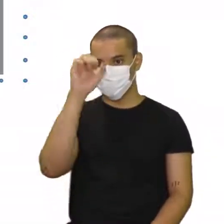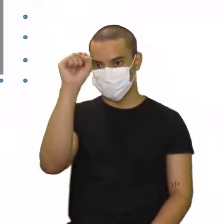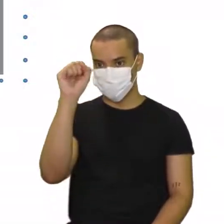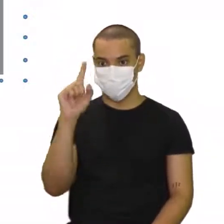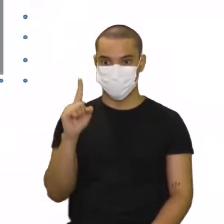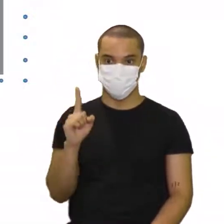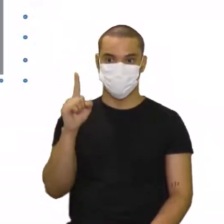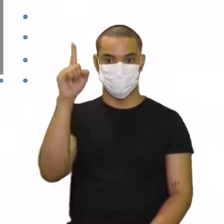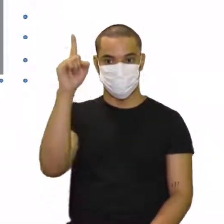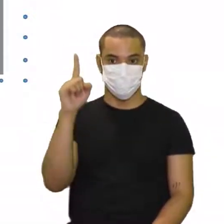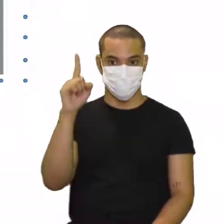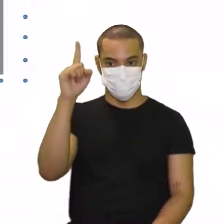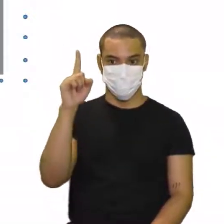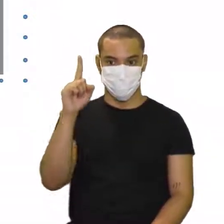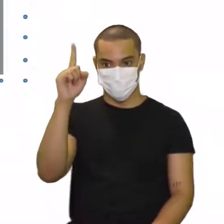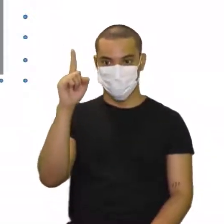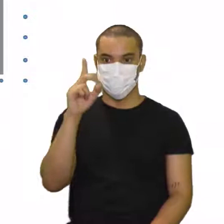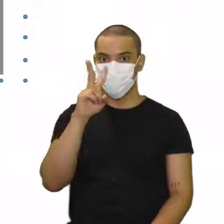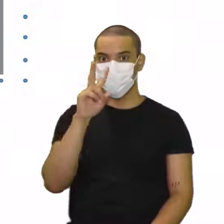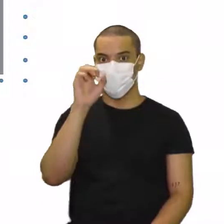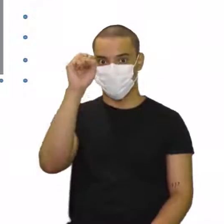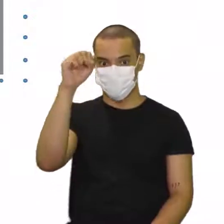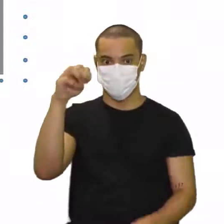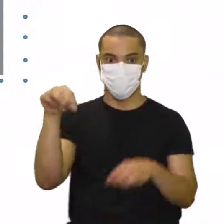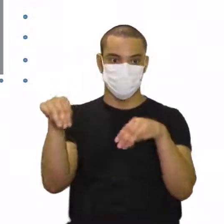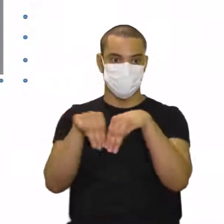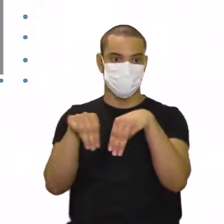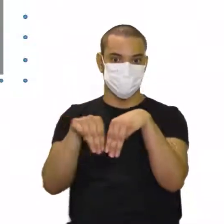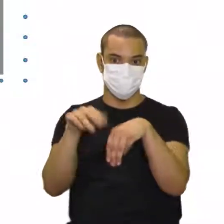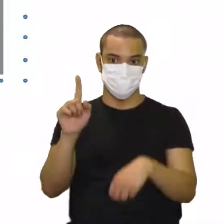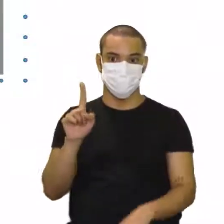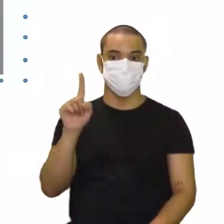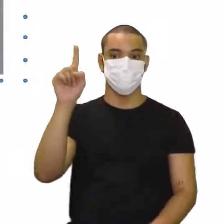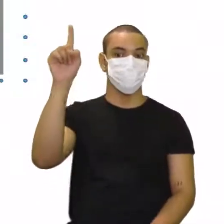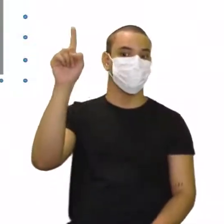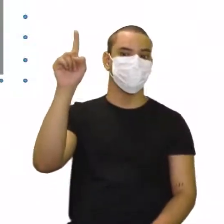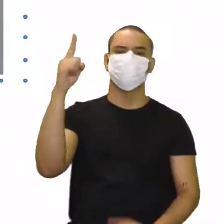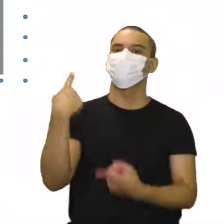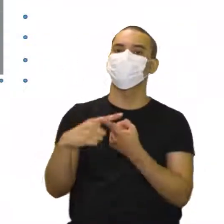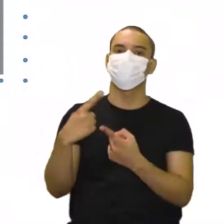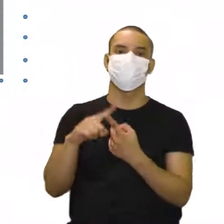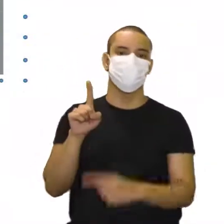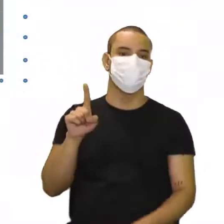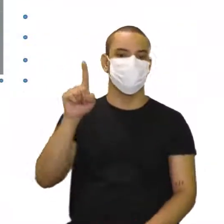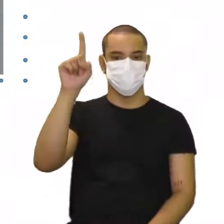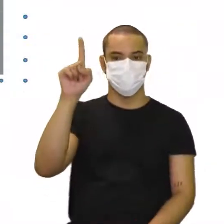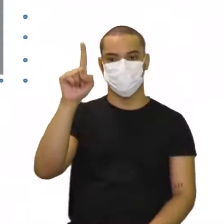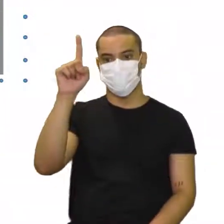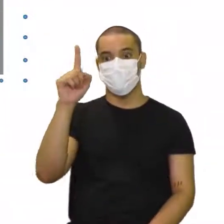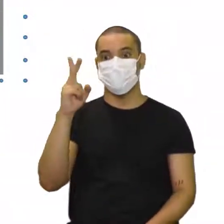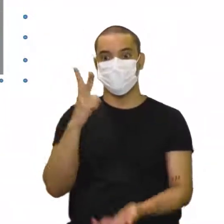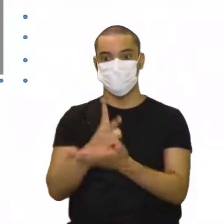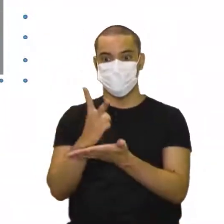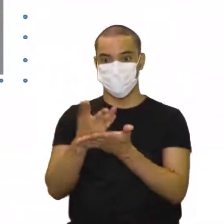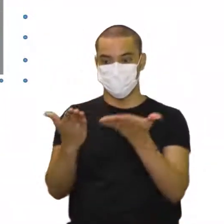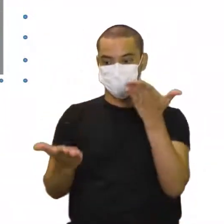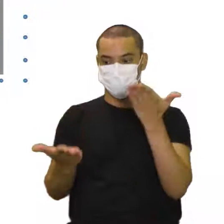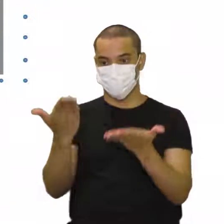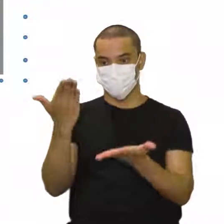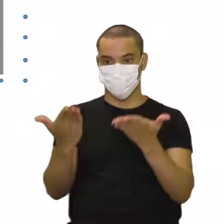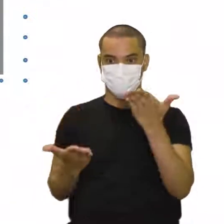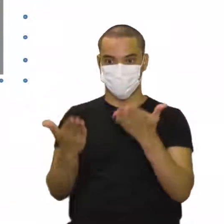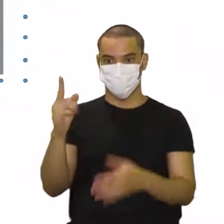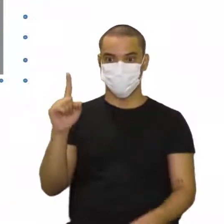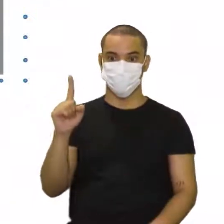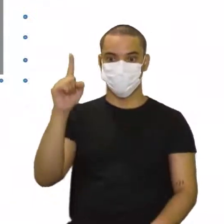cima, certo? Aí você lembra, por que para cima? Porque eu vou estar equilibrando a força elétrica para